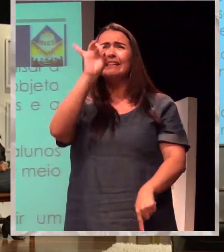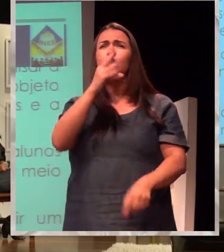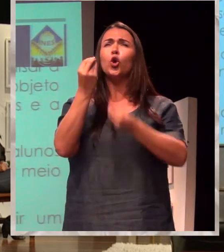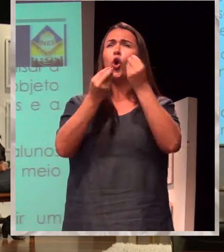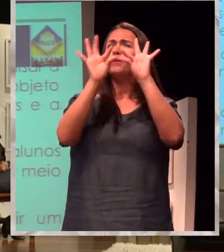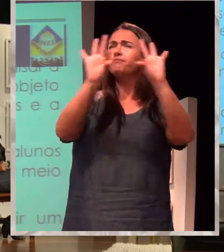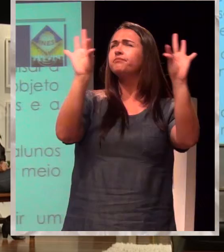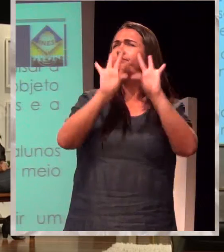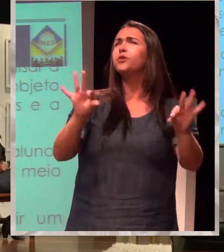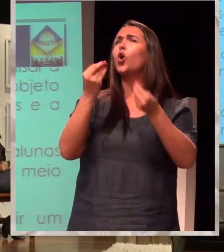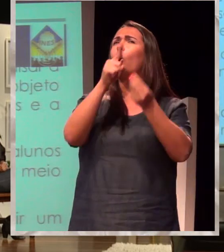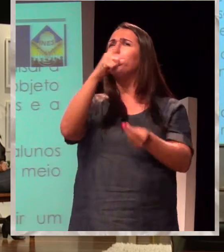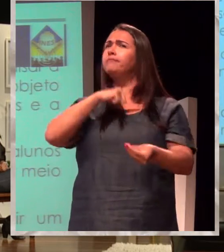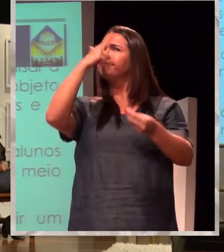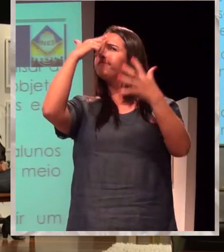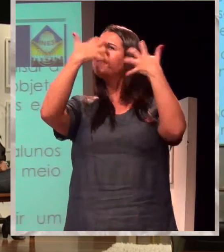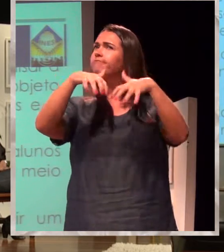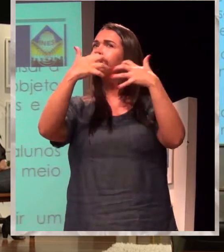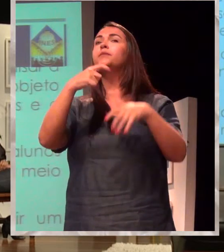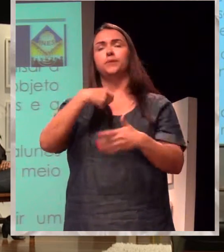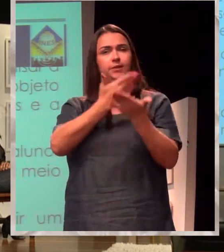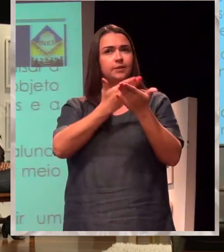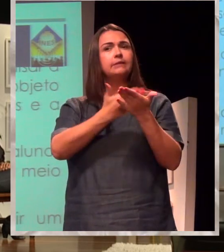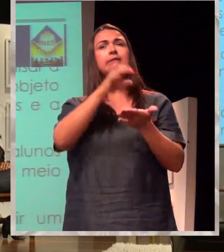da formulação, do seu funcionamento.